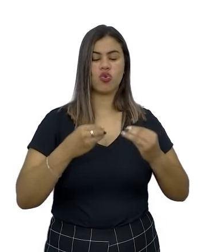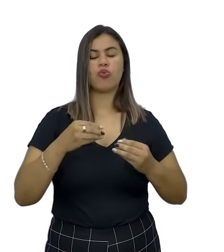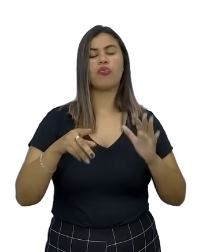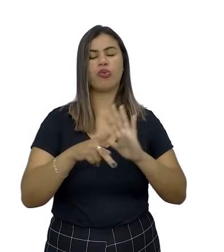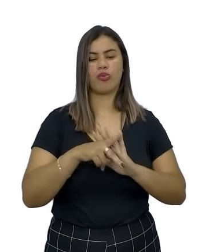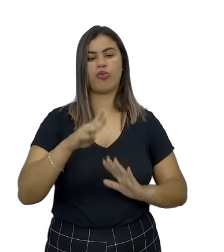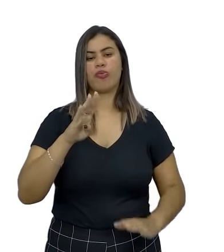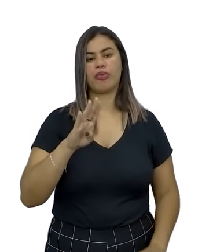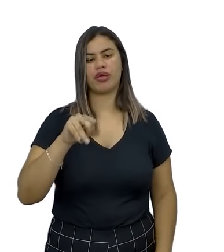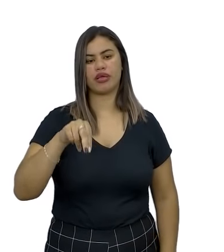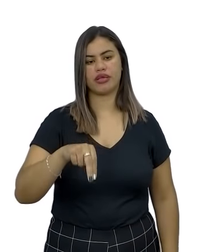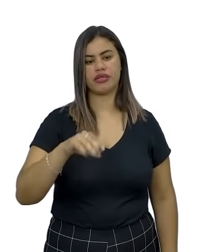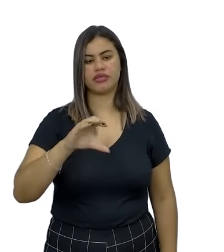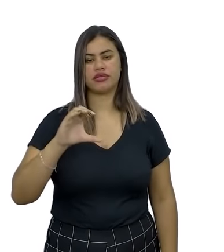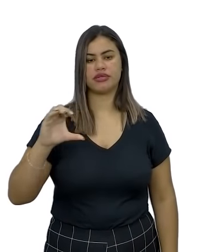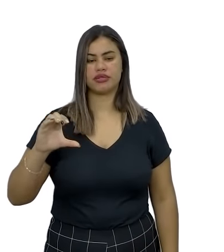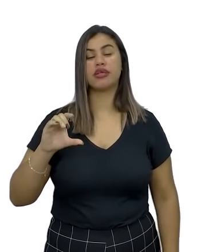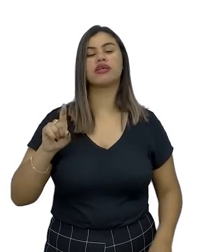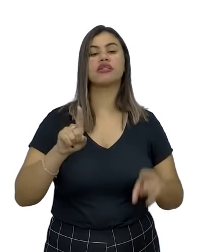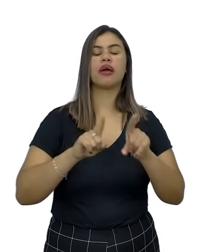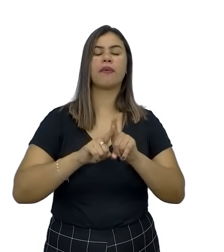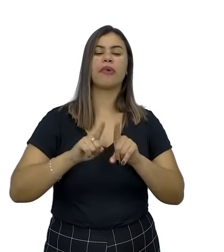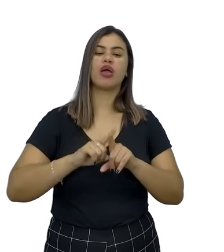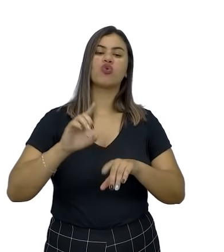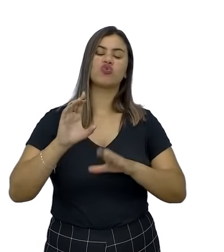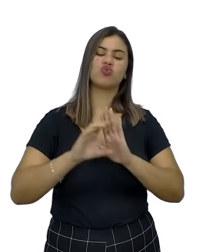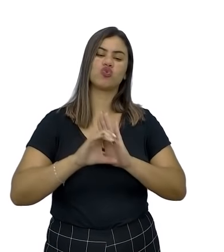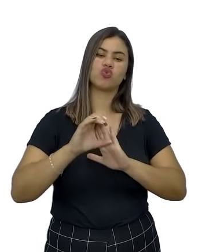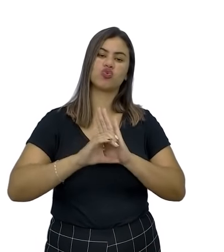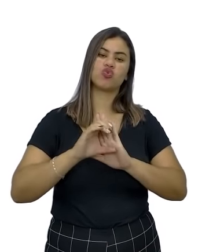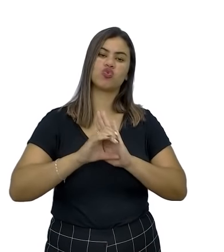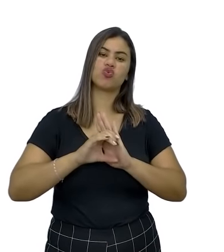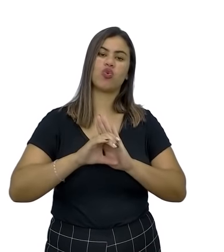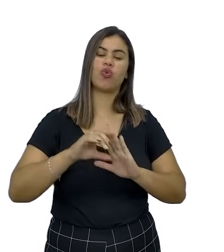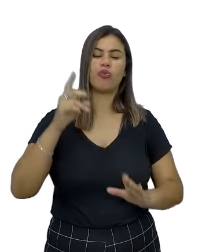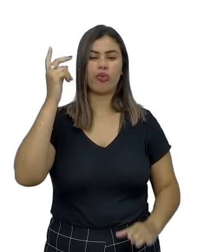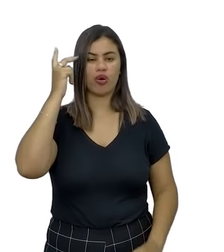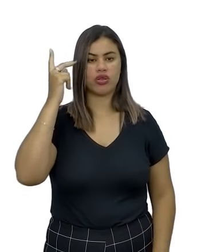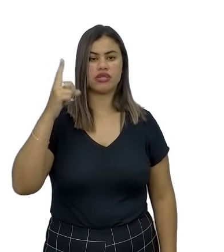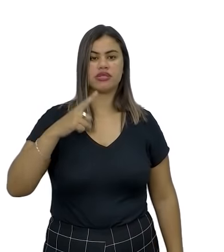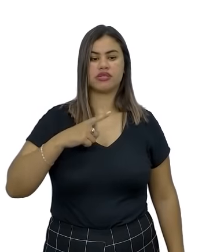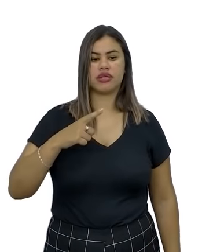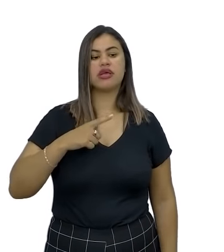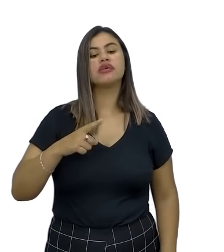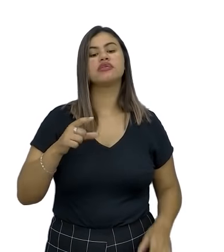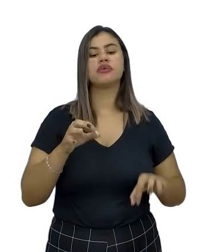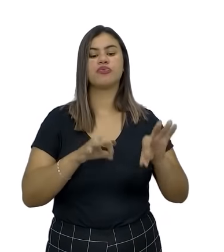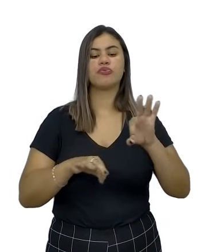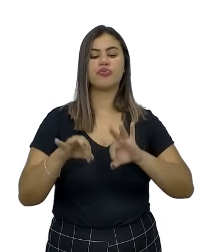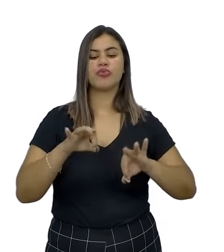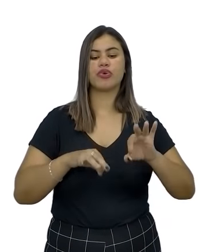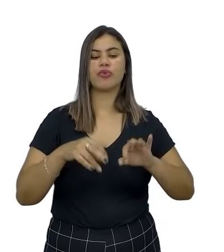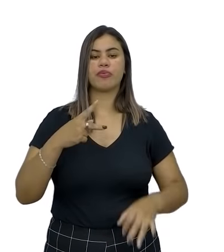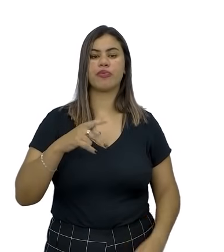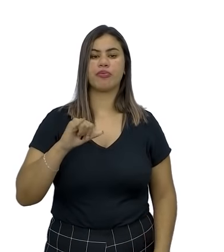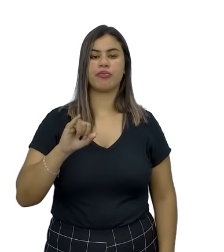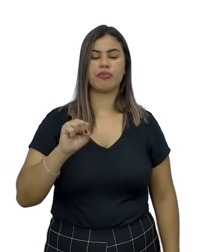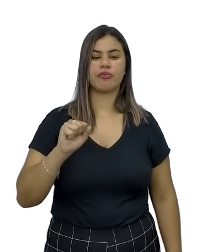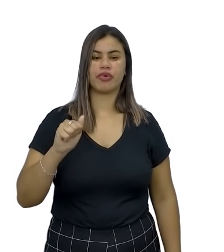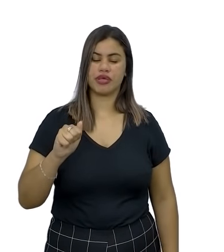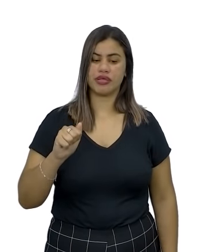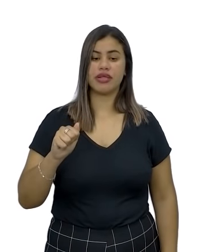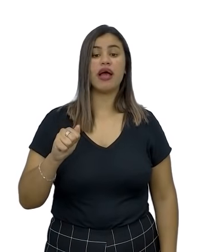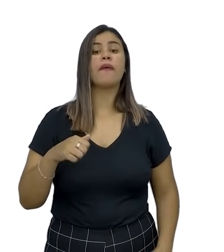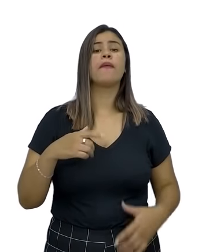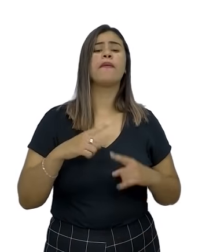BNCC, no Currículo Paulista também a gente tem, e também no programa, né, no PISA também a gente tem. Então, como a gente